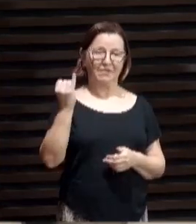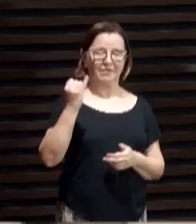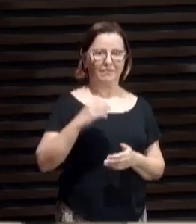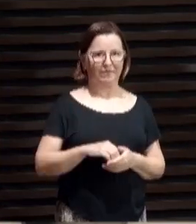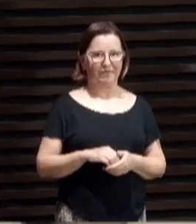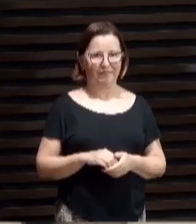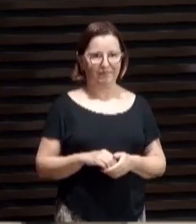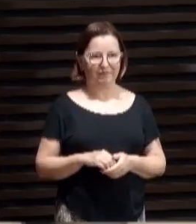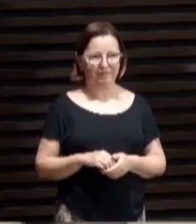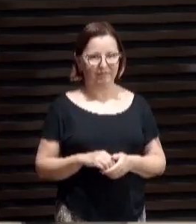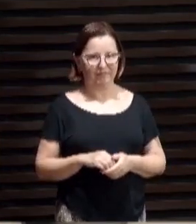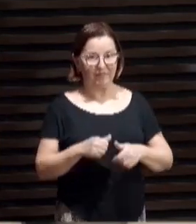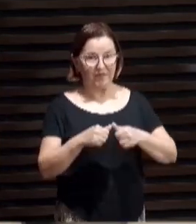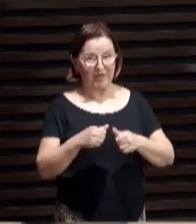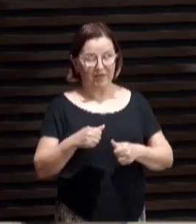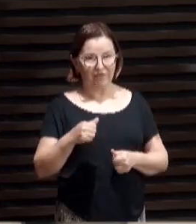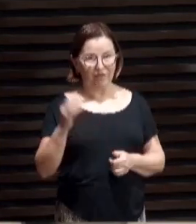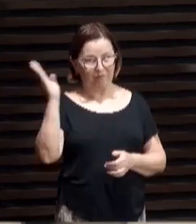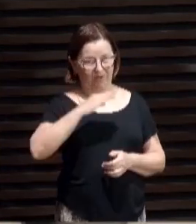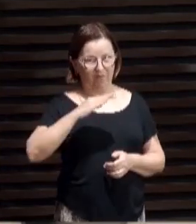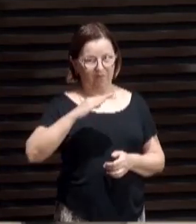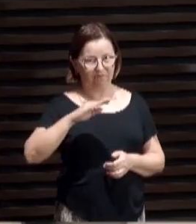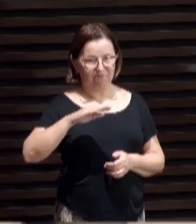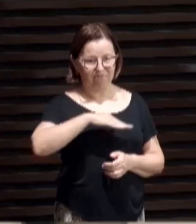Este mal é generalizado.